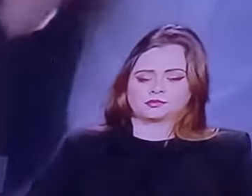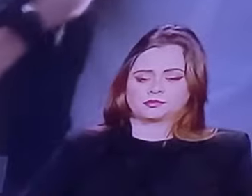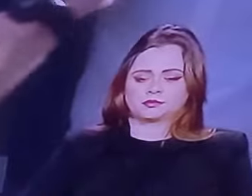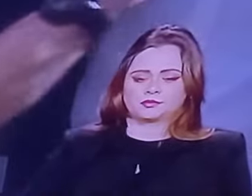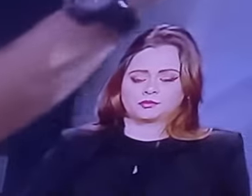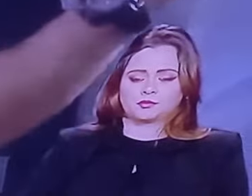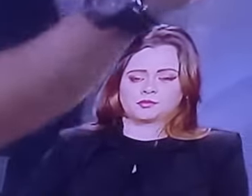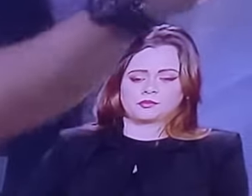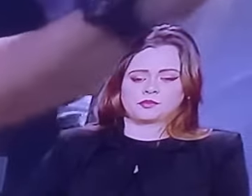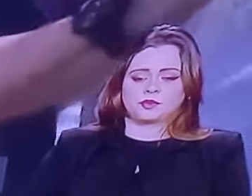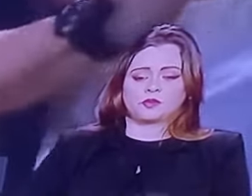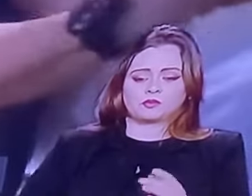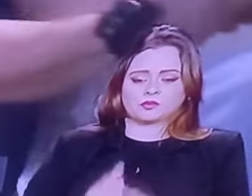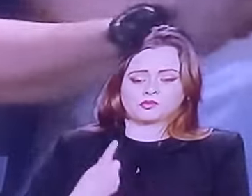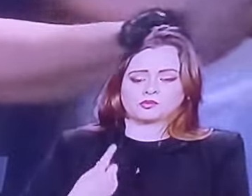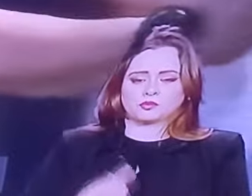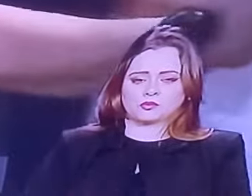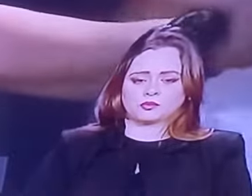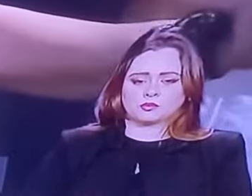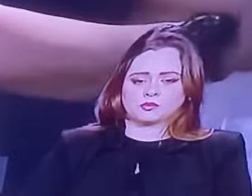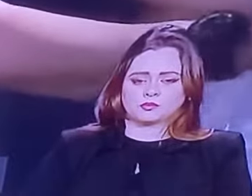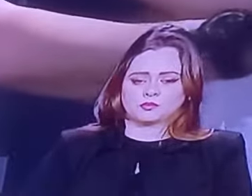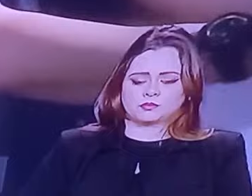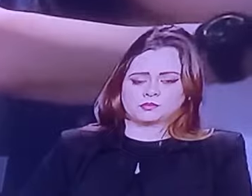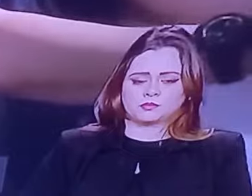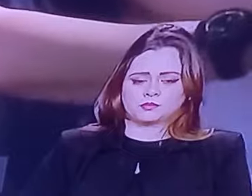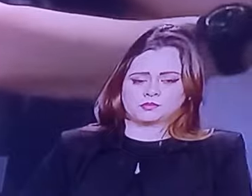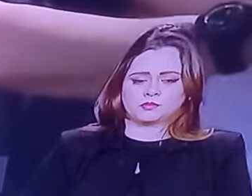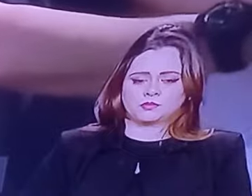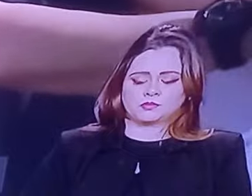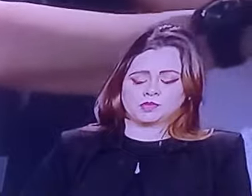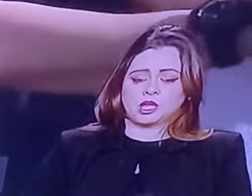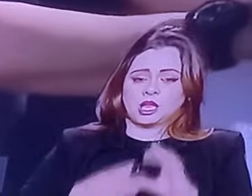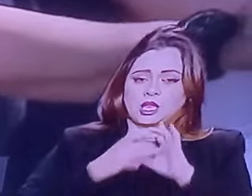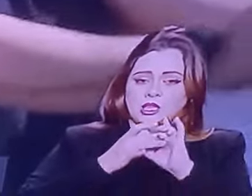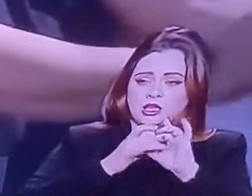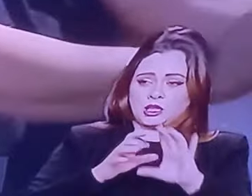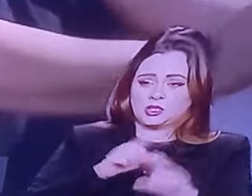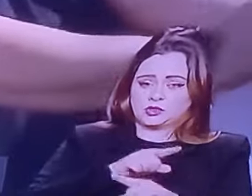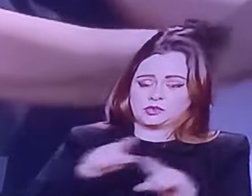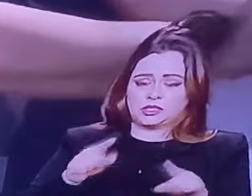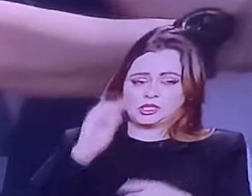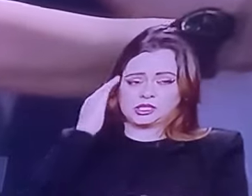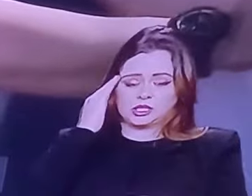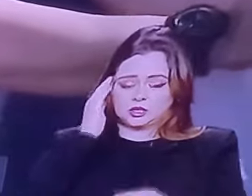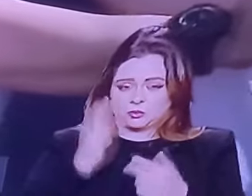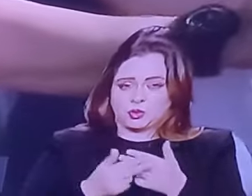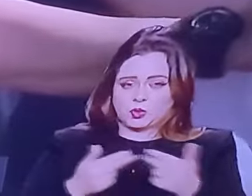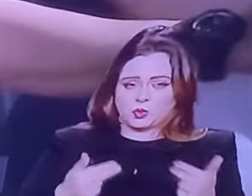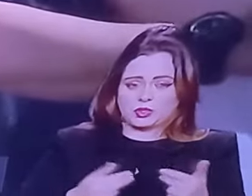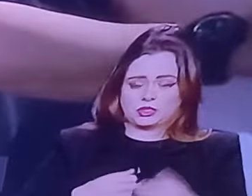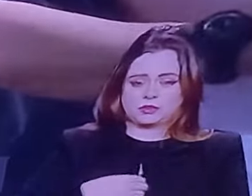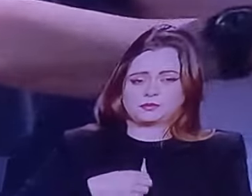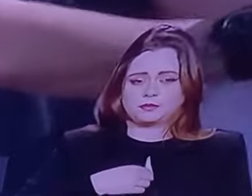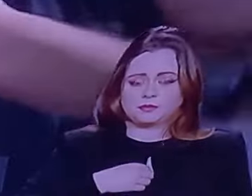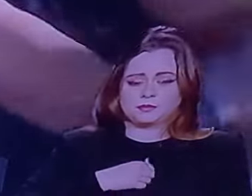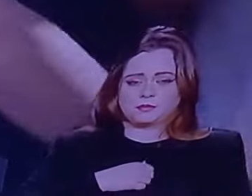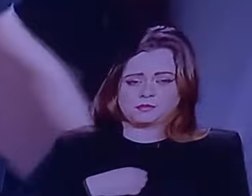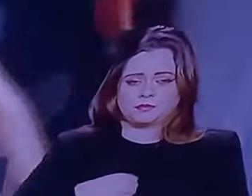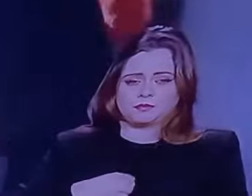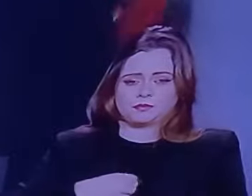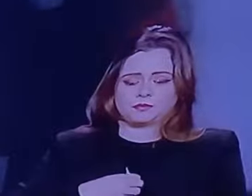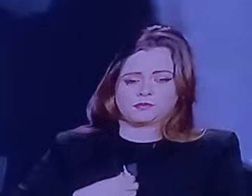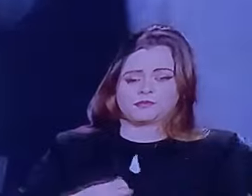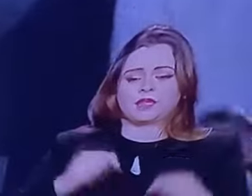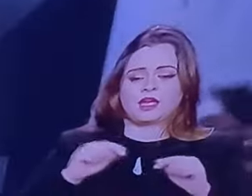Por último, companheiros, por último, deixa vocês compreender uma coisa. Aqui em São